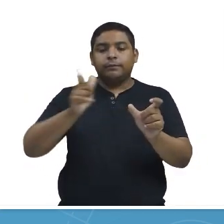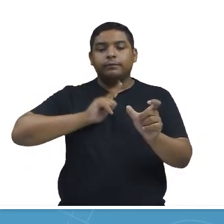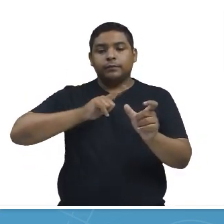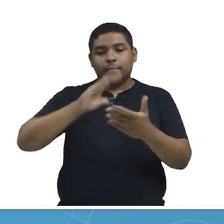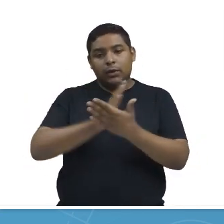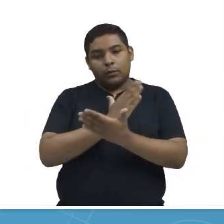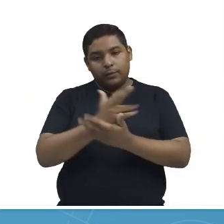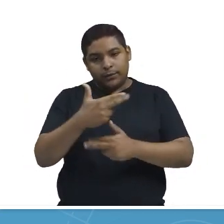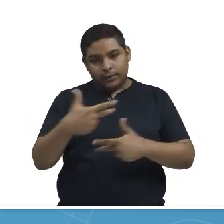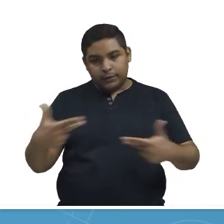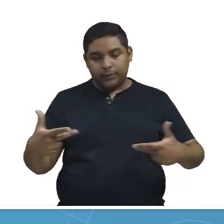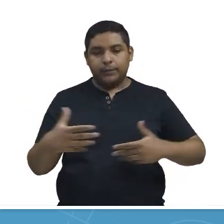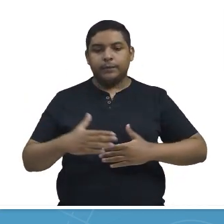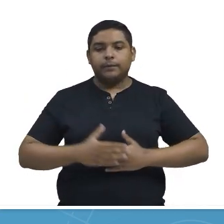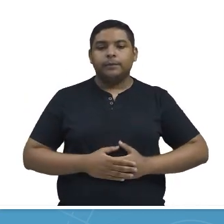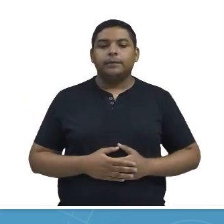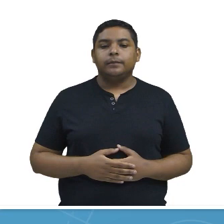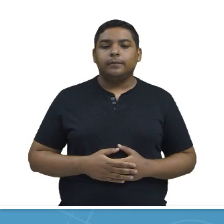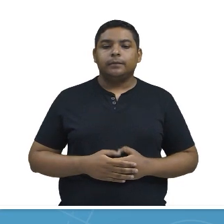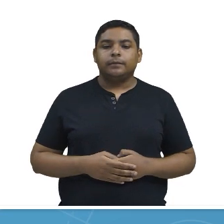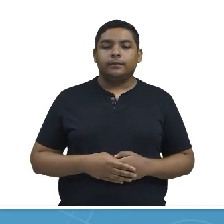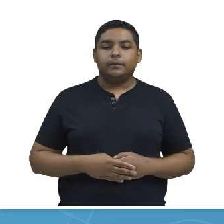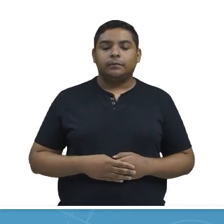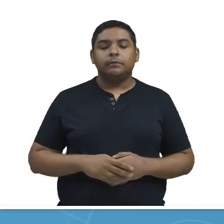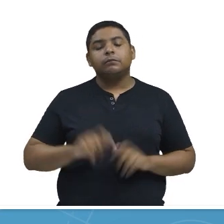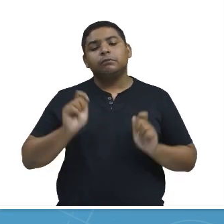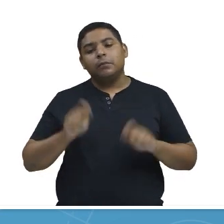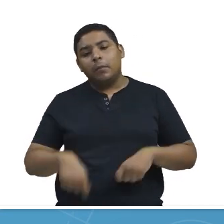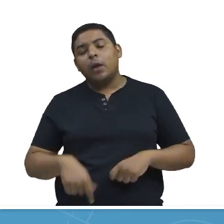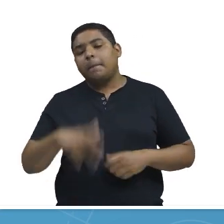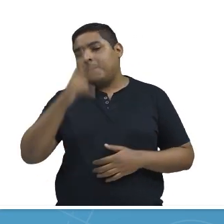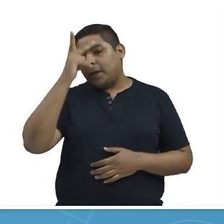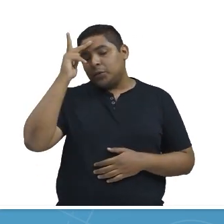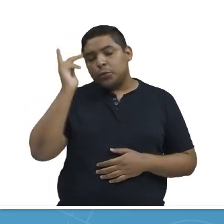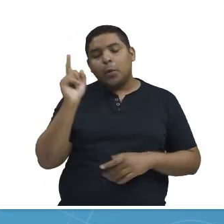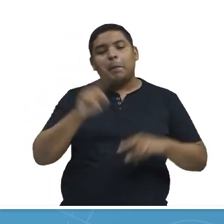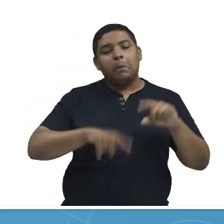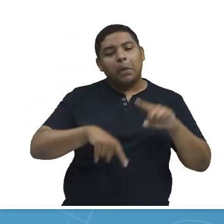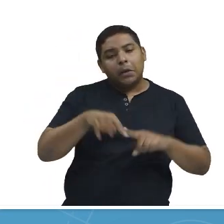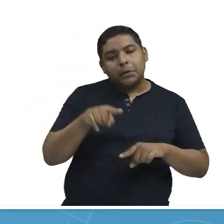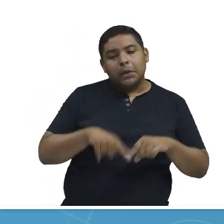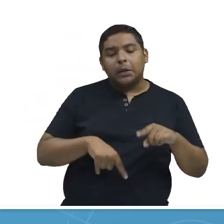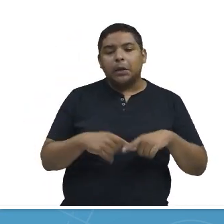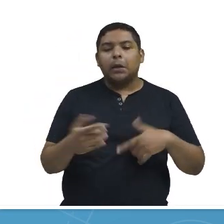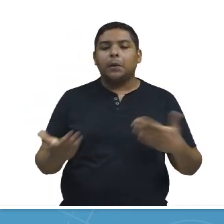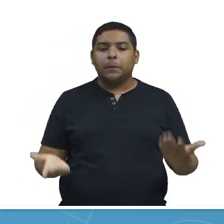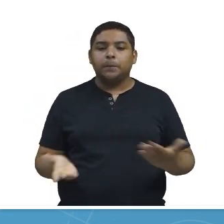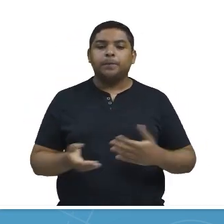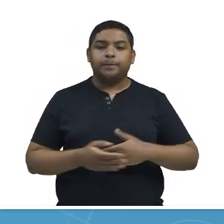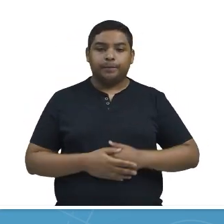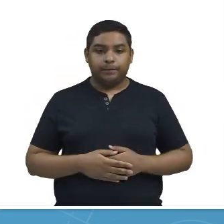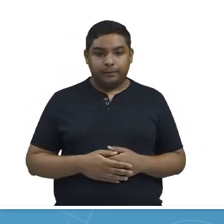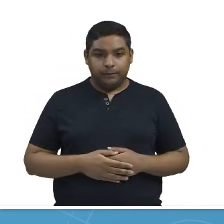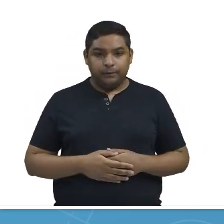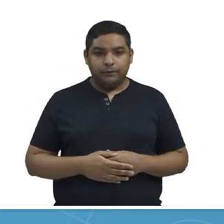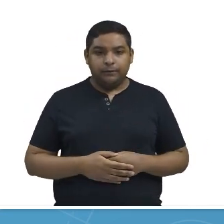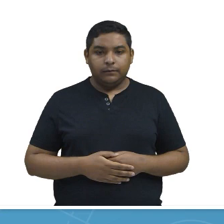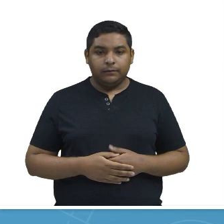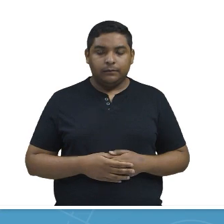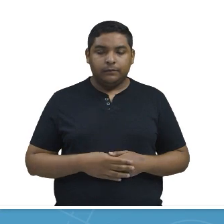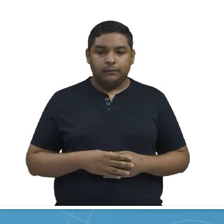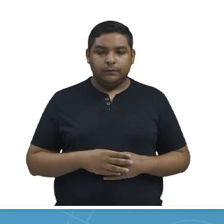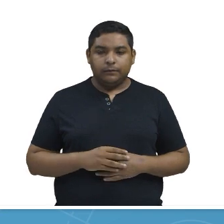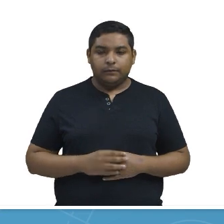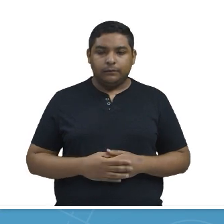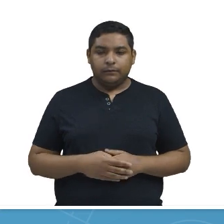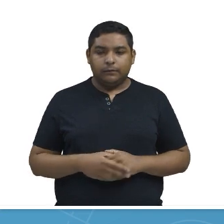né? Algo pode ser pessoa, pode ser objeto. Próximo você tem, this is her father, whose